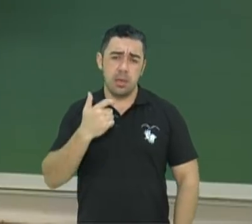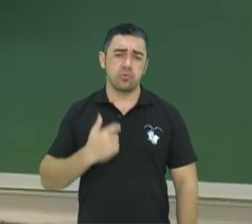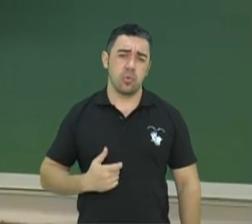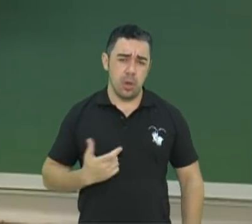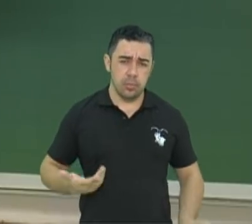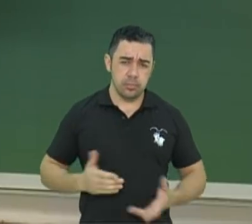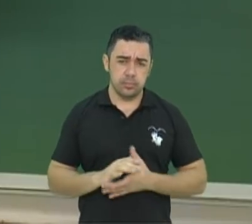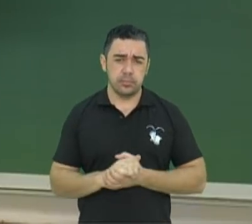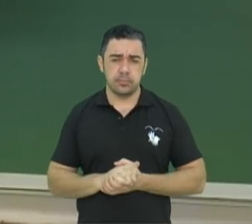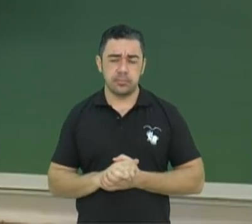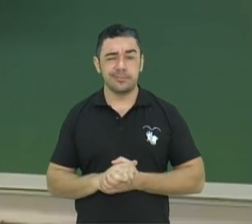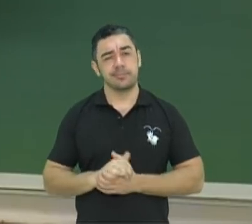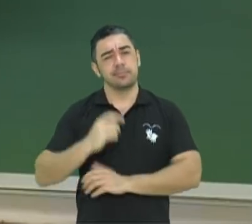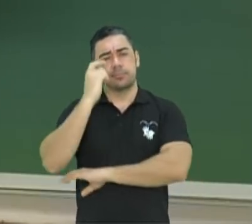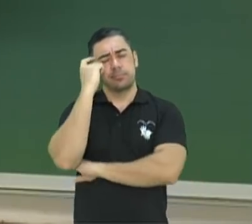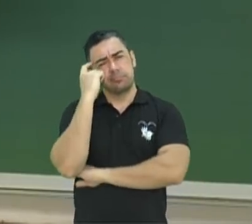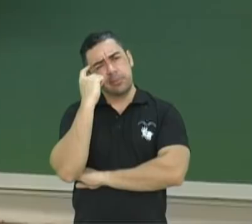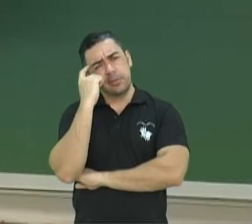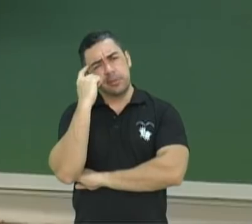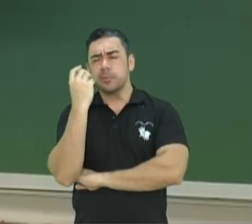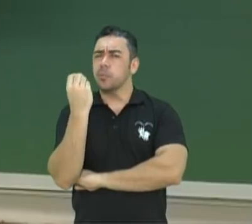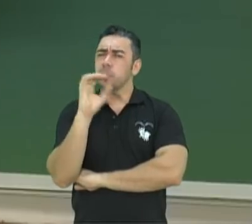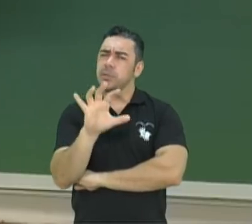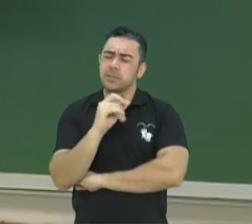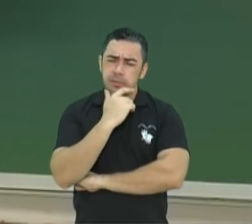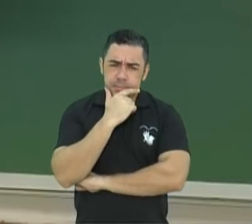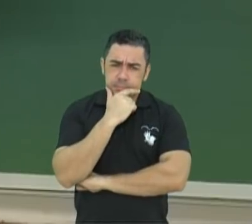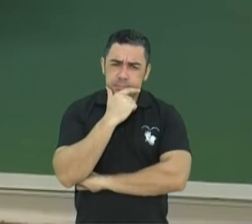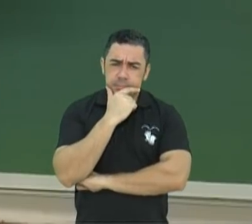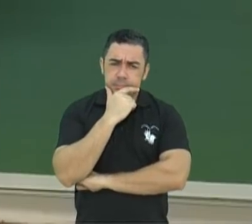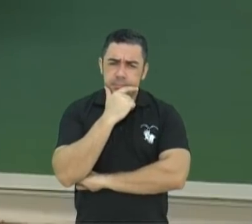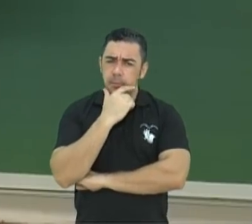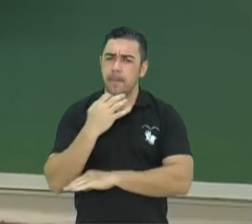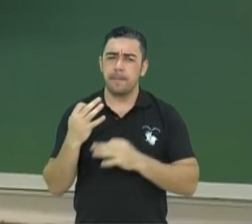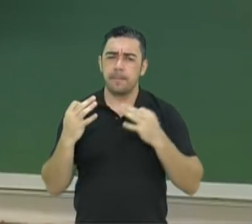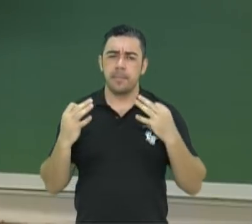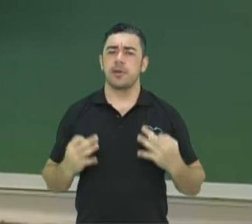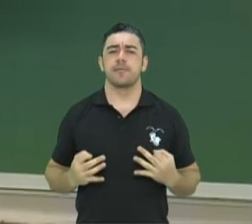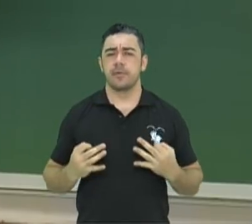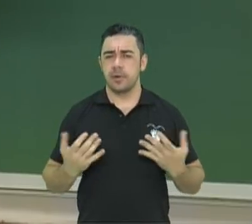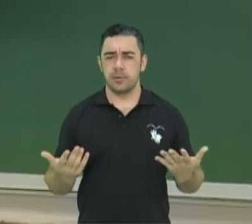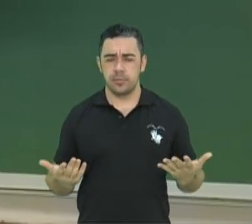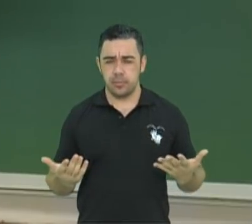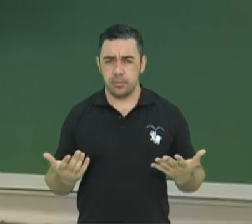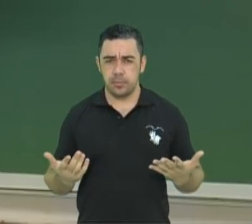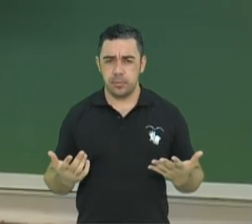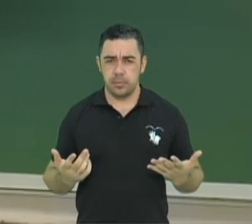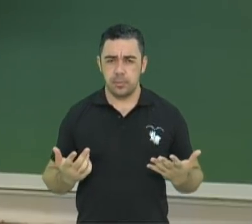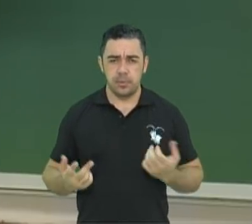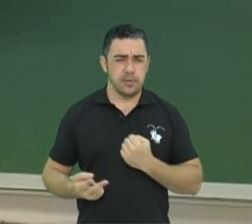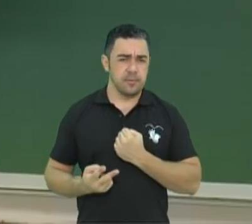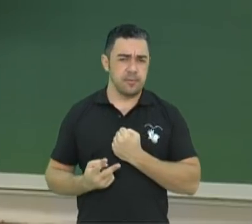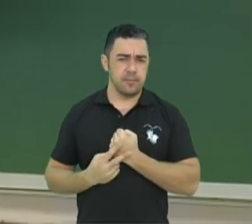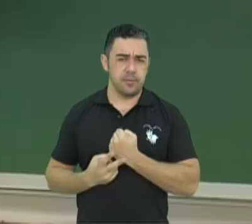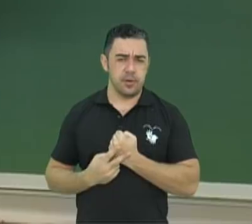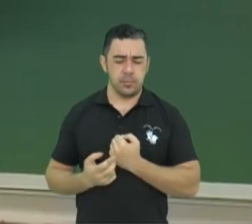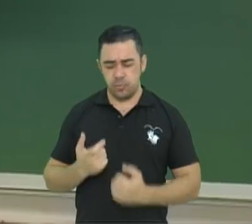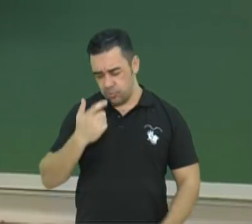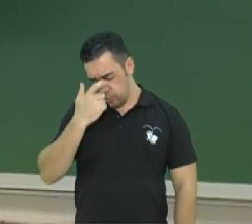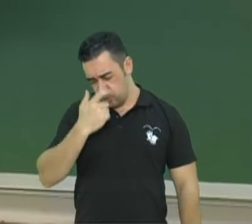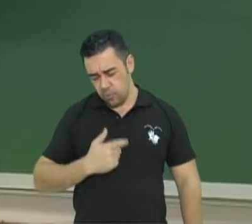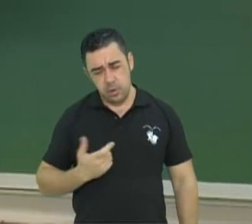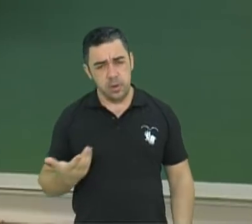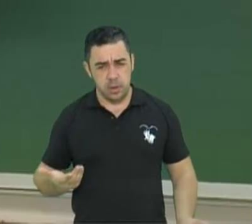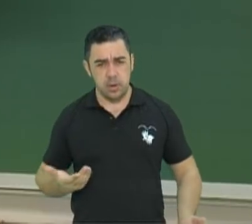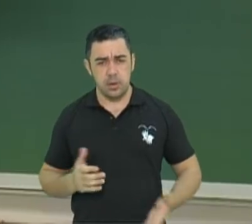eu. Eu pensei assim comigo: como assim? Perfeito, professor? Verbo, né? Só pode ser